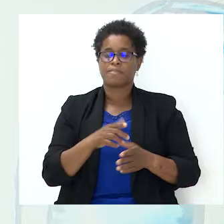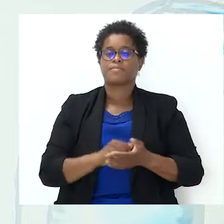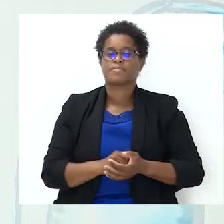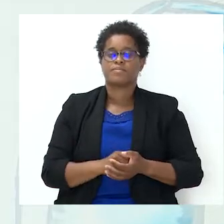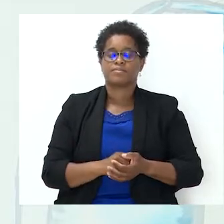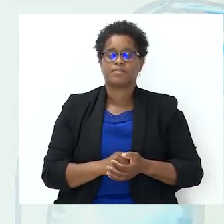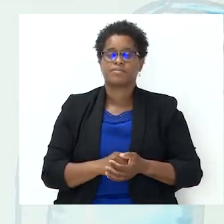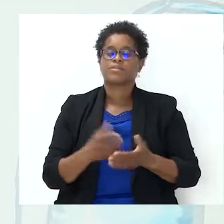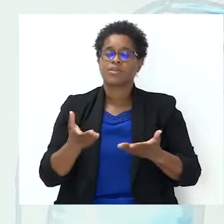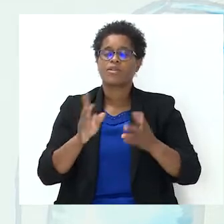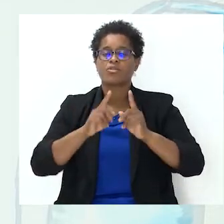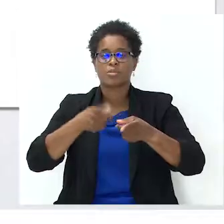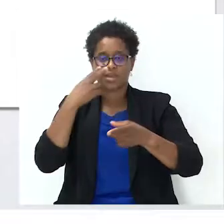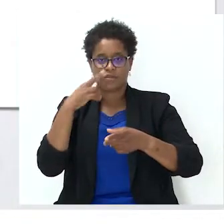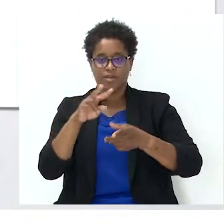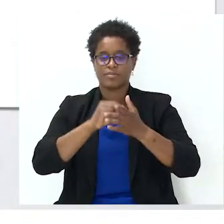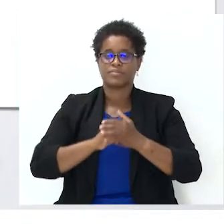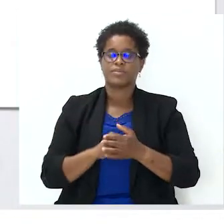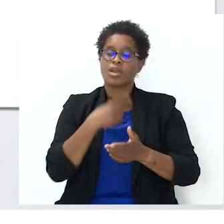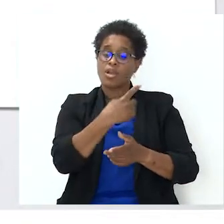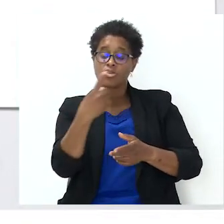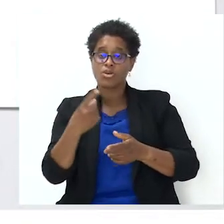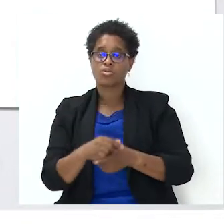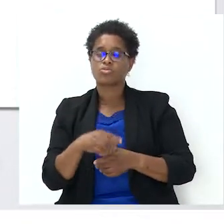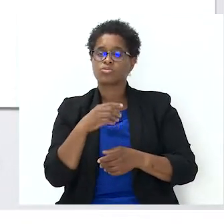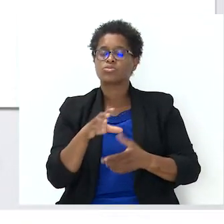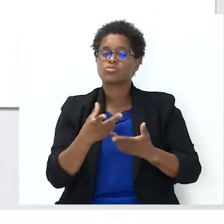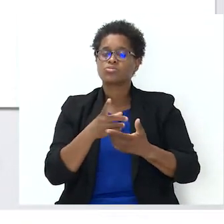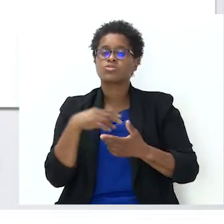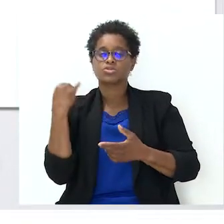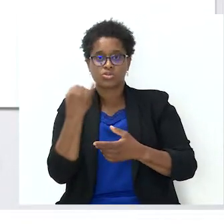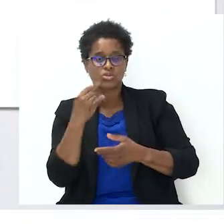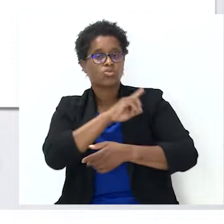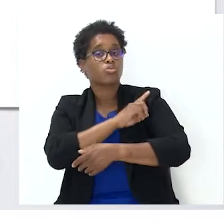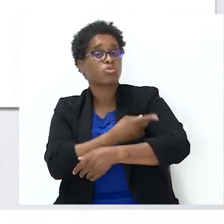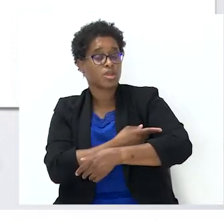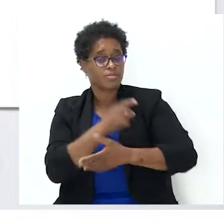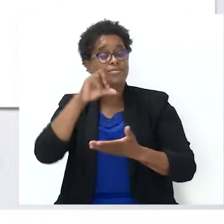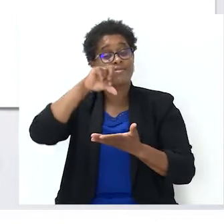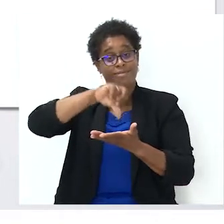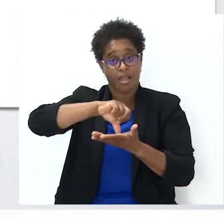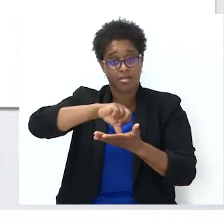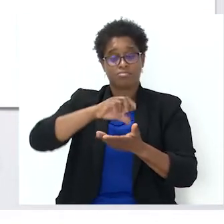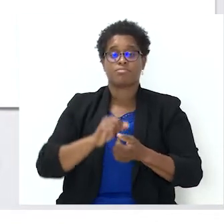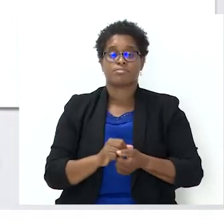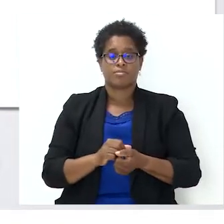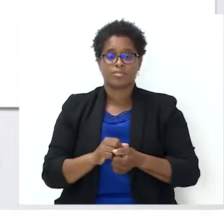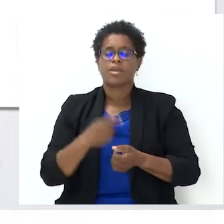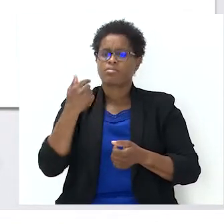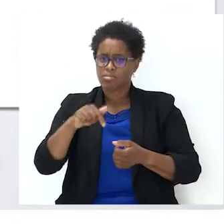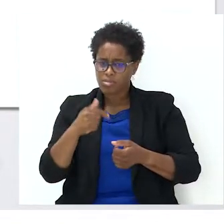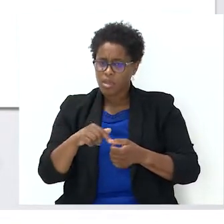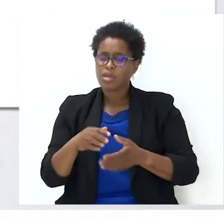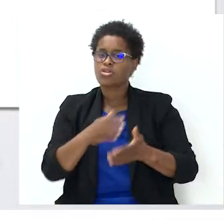Isso. Então vamos lá ver. Cada um dos órgãos do poder central tem